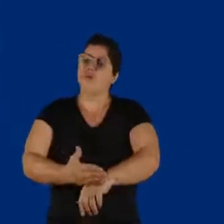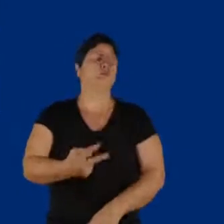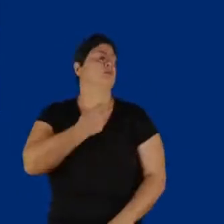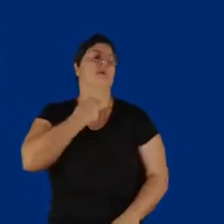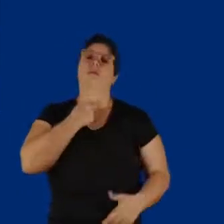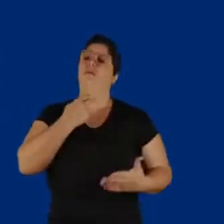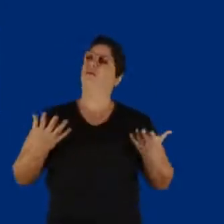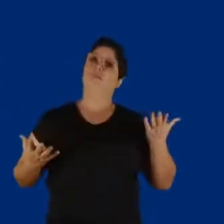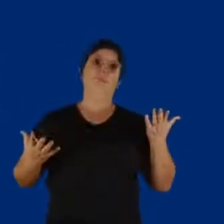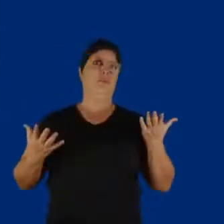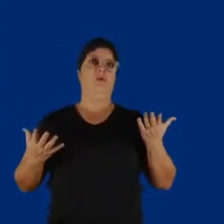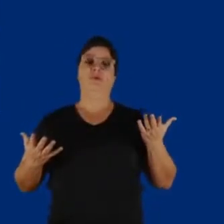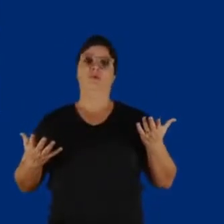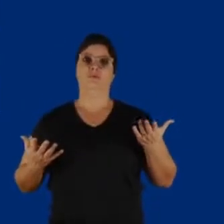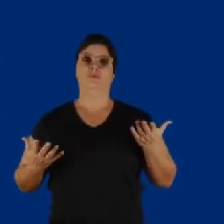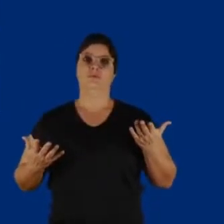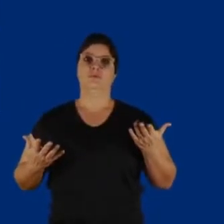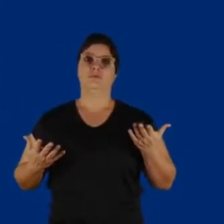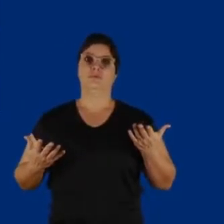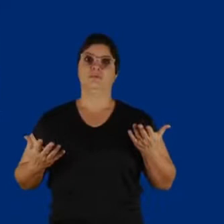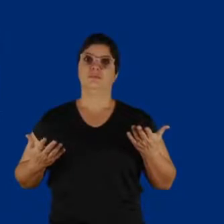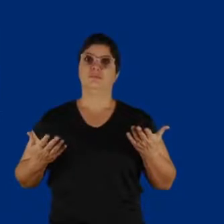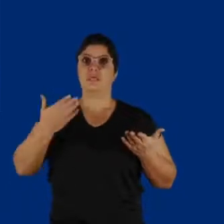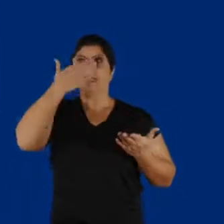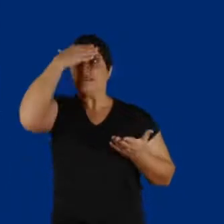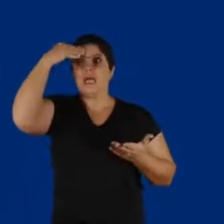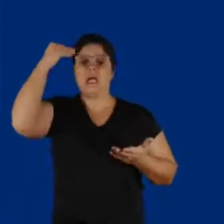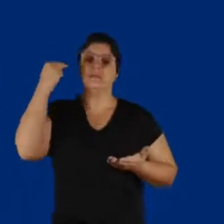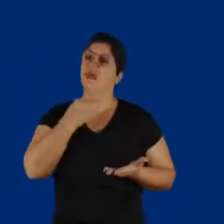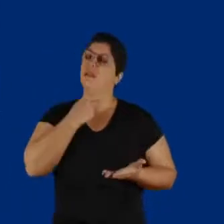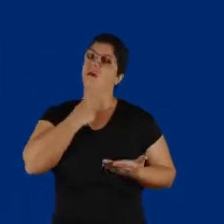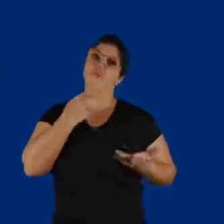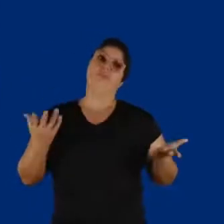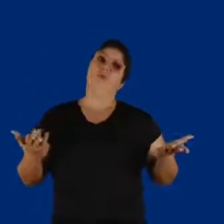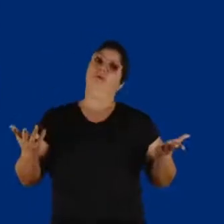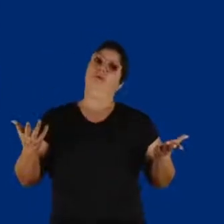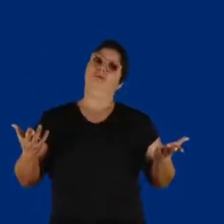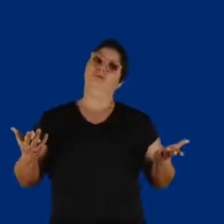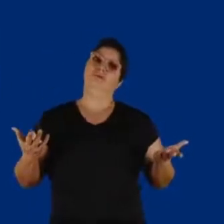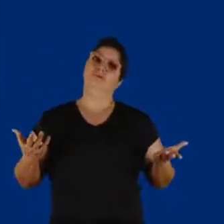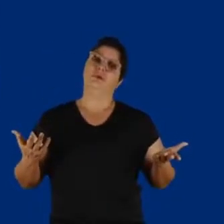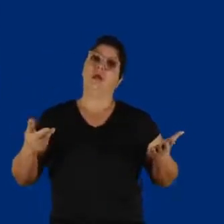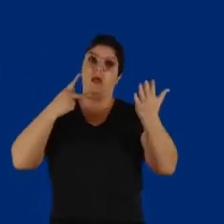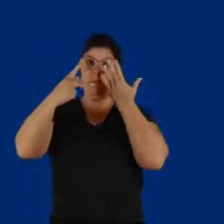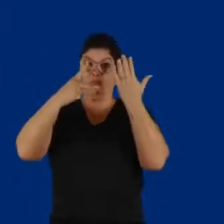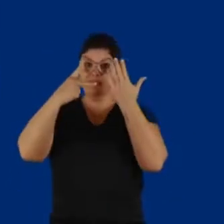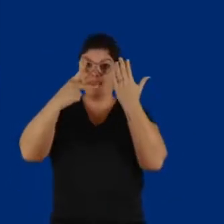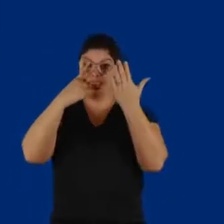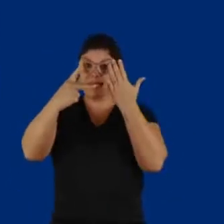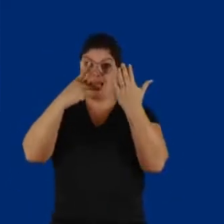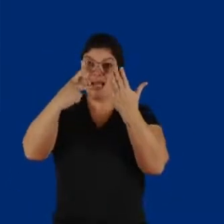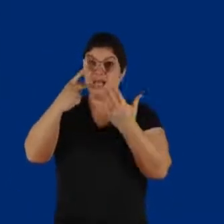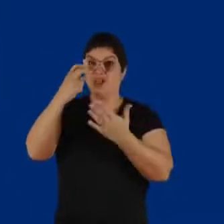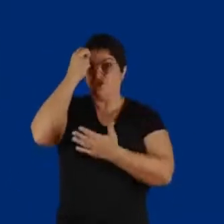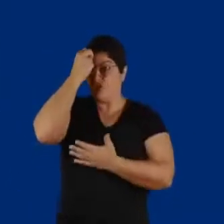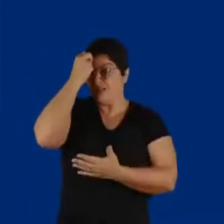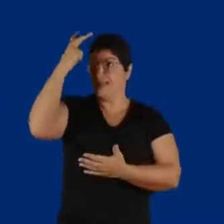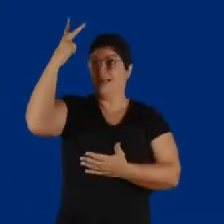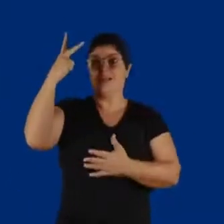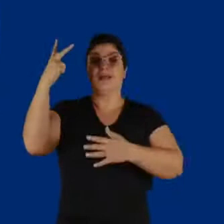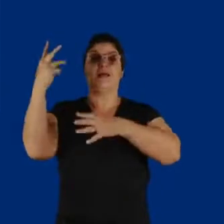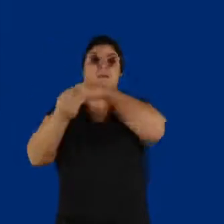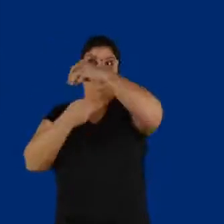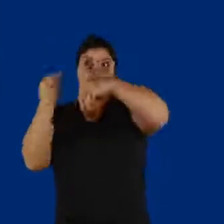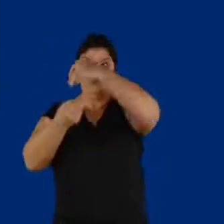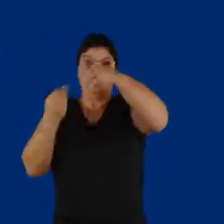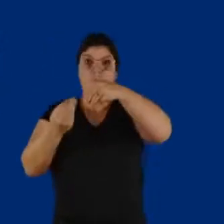perder a memória de como que essas coisas começaram, né? Porque esse aí é a questão justamente da psiquiatria transcultural, a gente não pode perder a memória. E